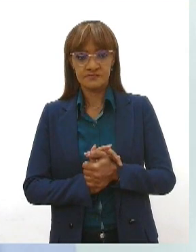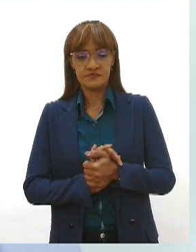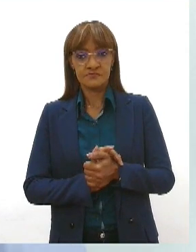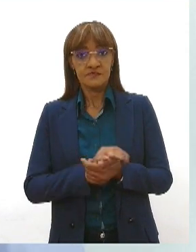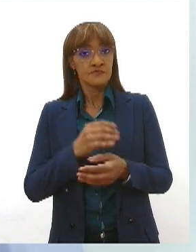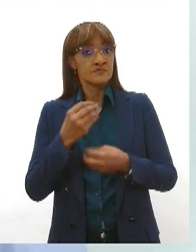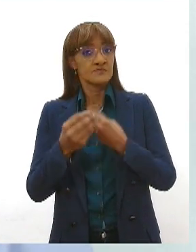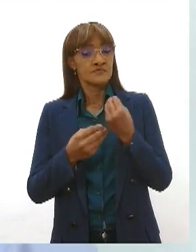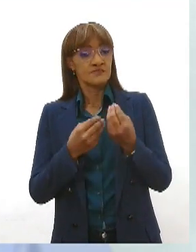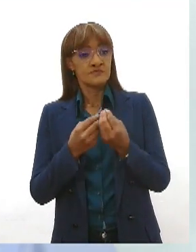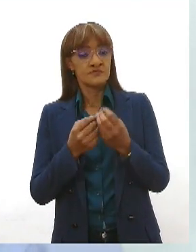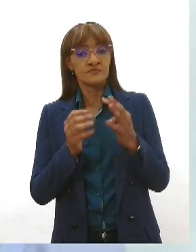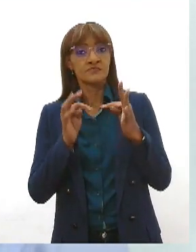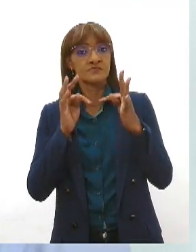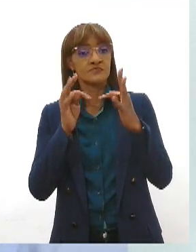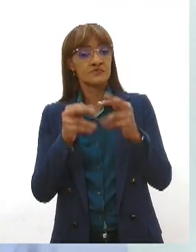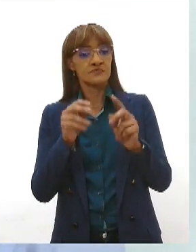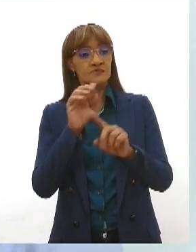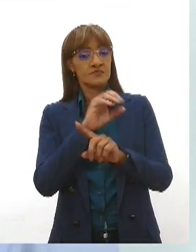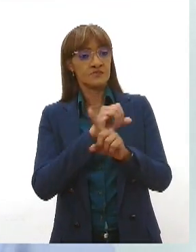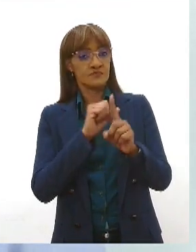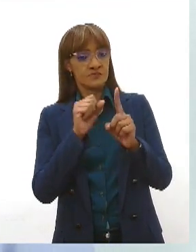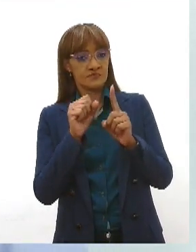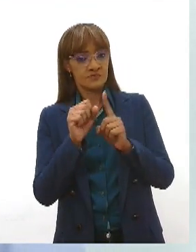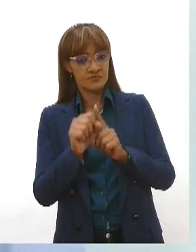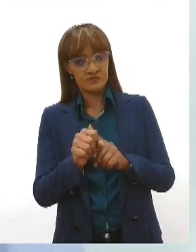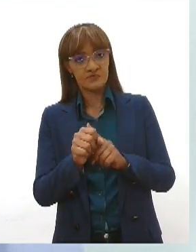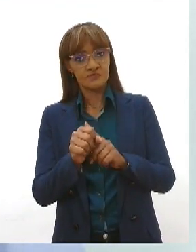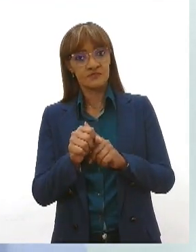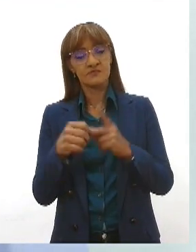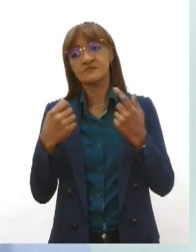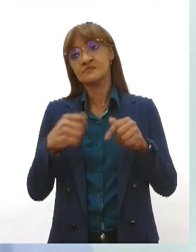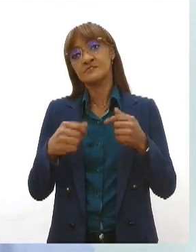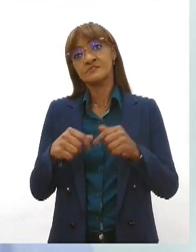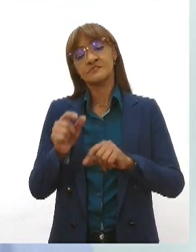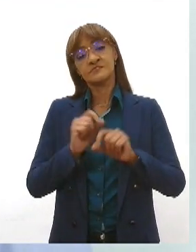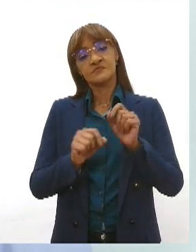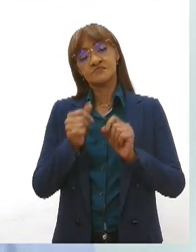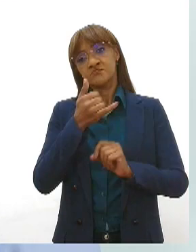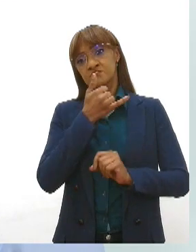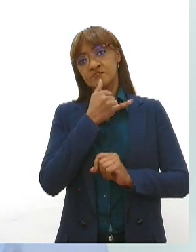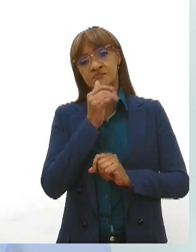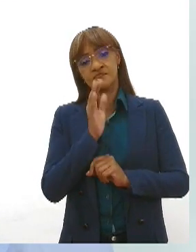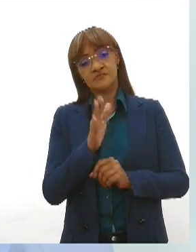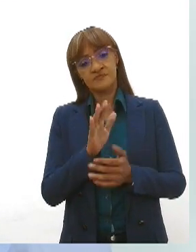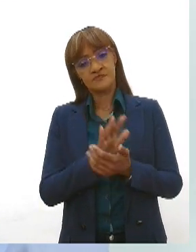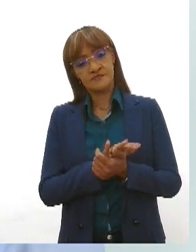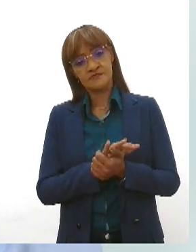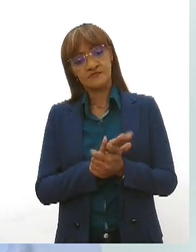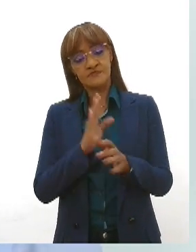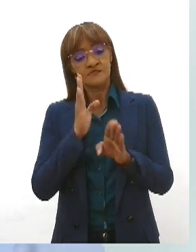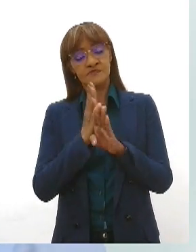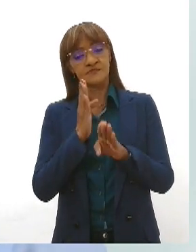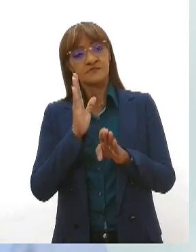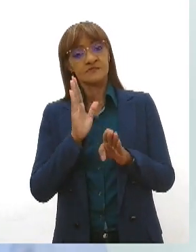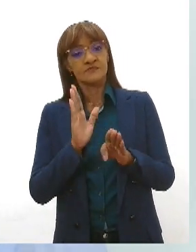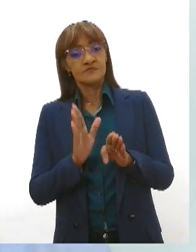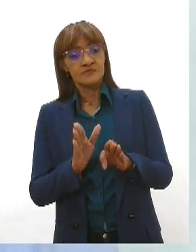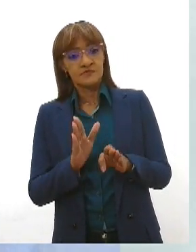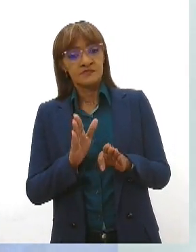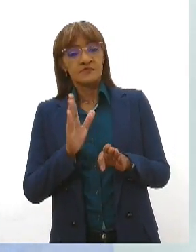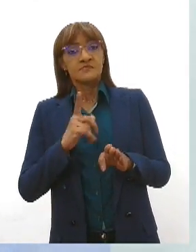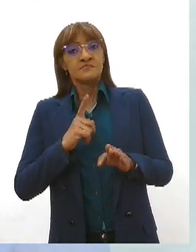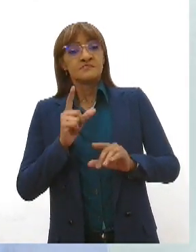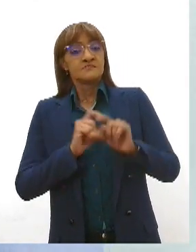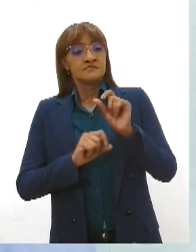segmento da sociedade trabalhe a questão da prevenção. Infelizmente, quando o paciente descobre que é renal crônico, ele já está numa situação que precisa